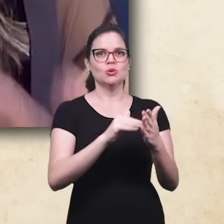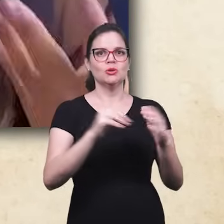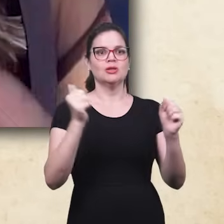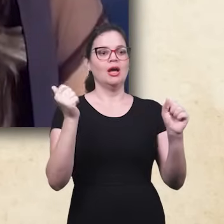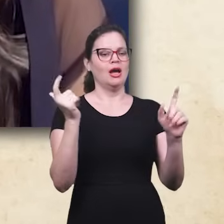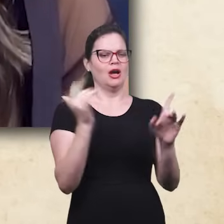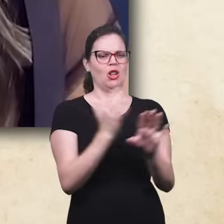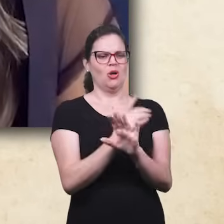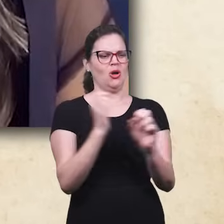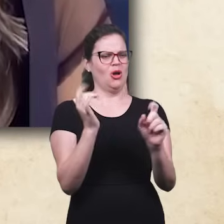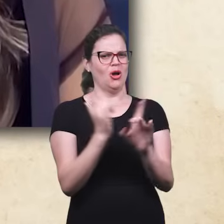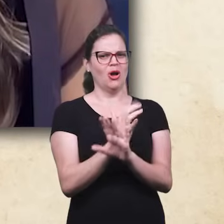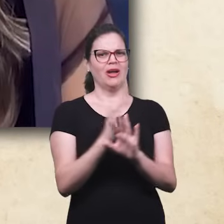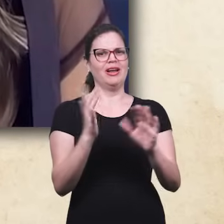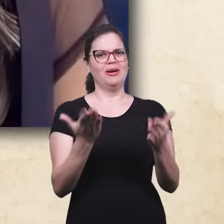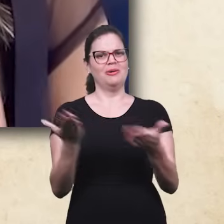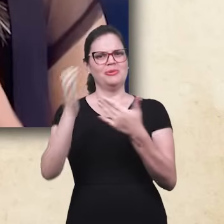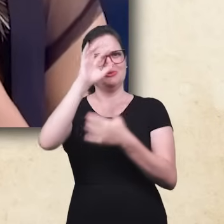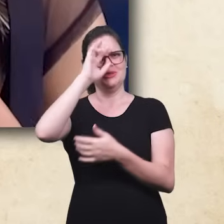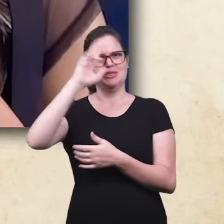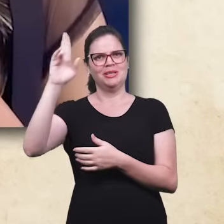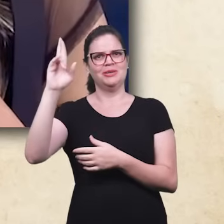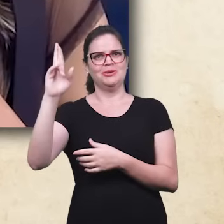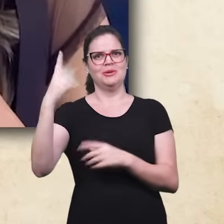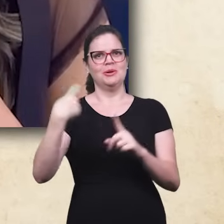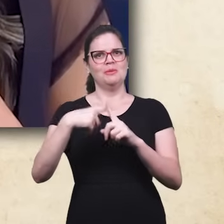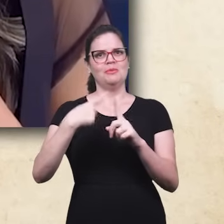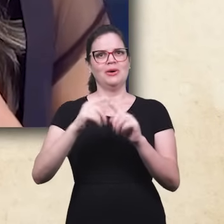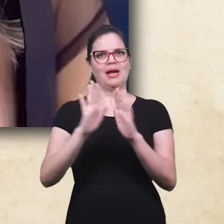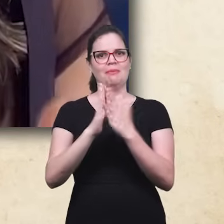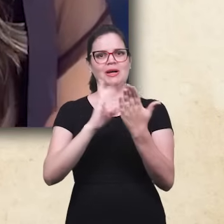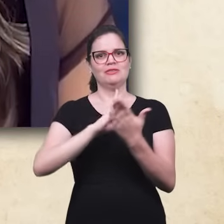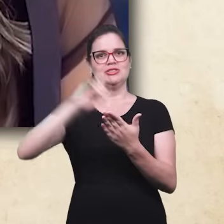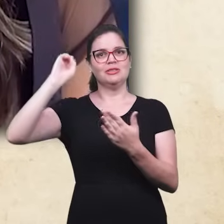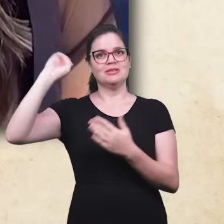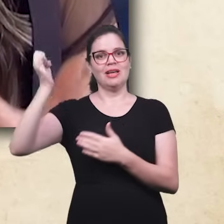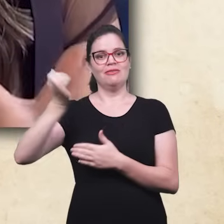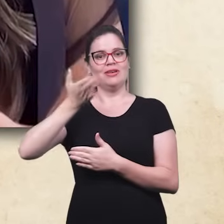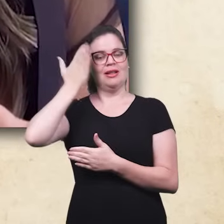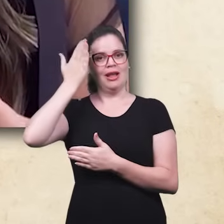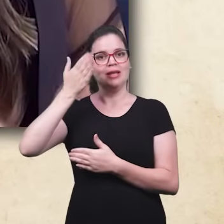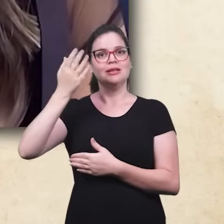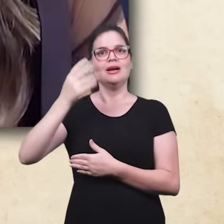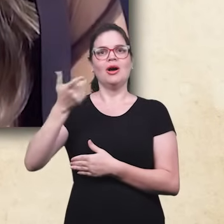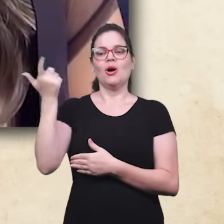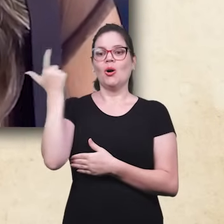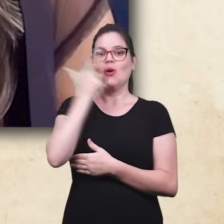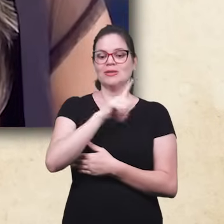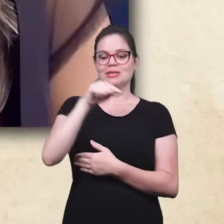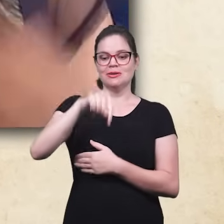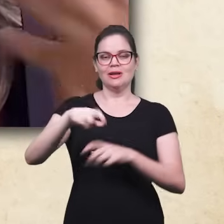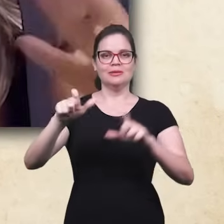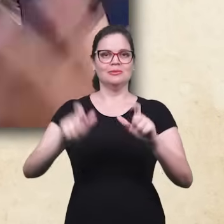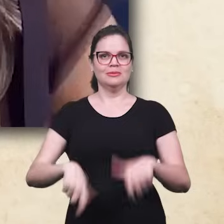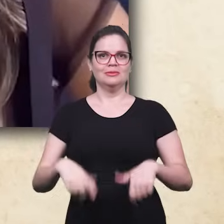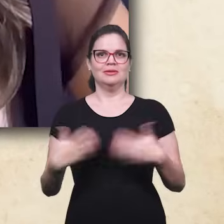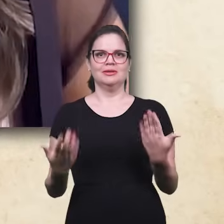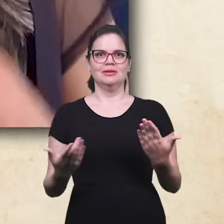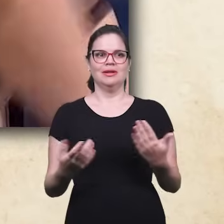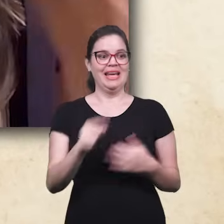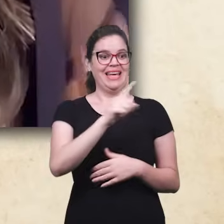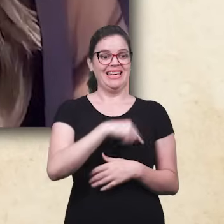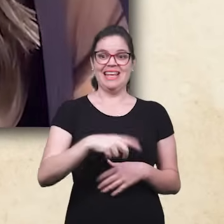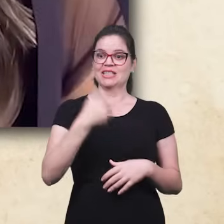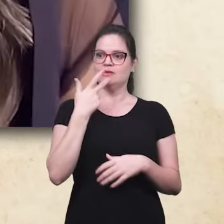alguns minutos, porque a palavra revelada tinha chegado naquele lugar. E eles diziam,